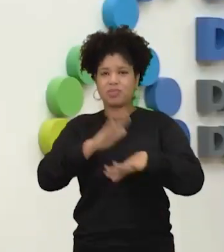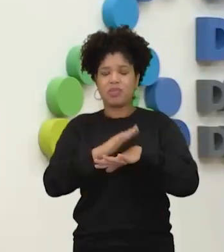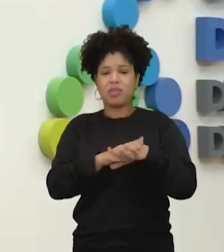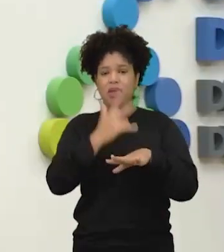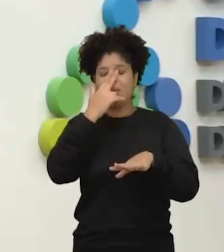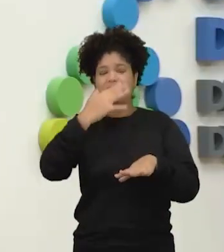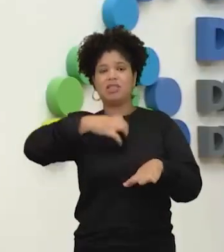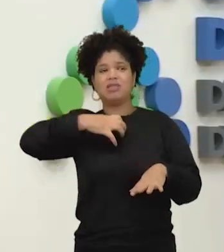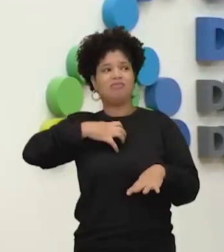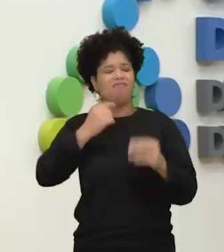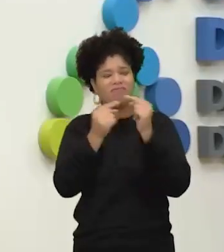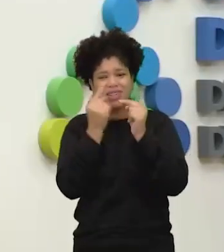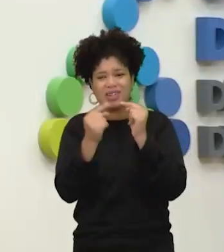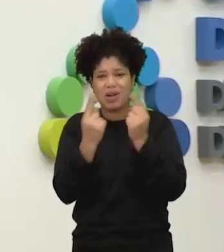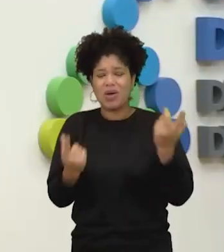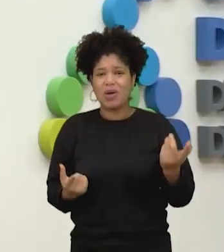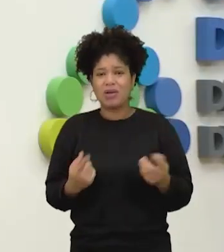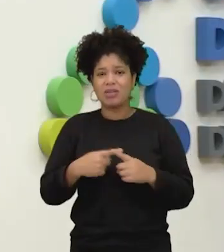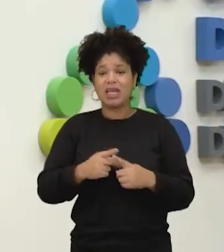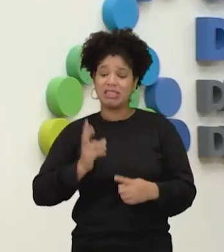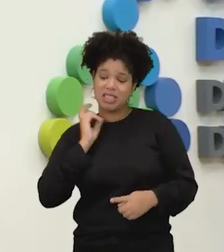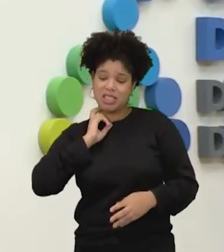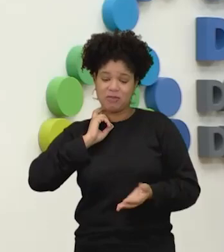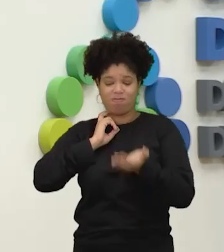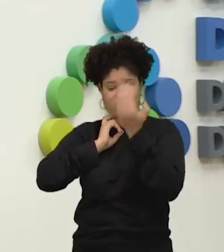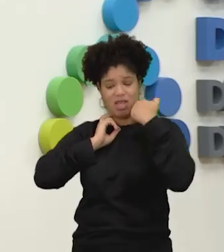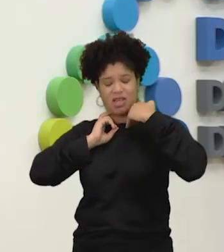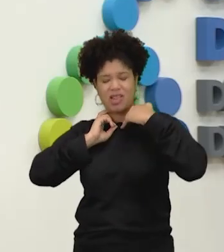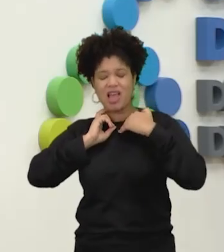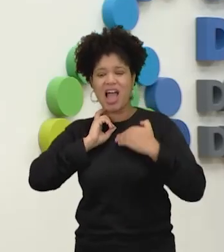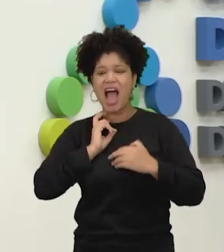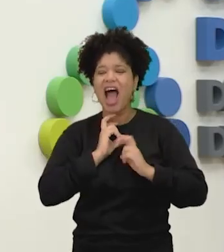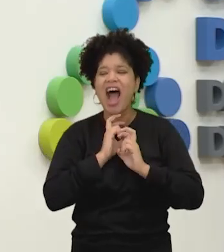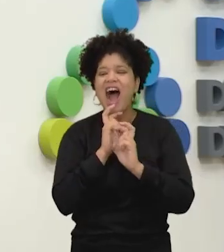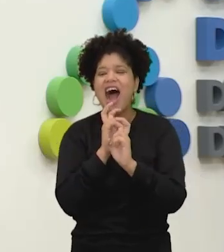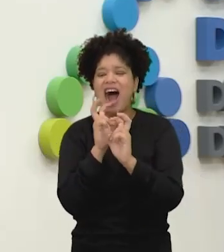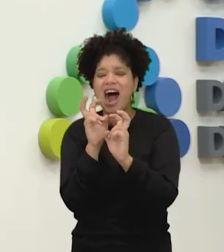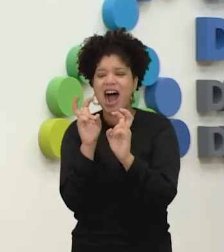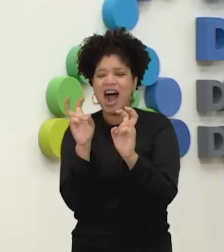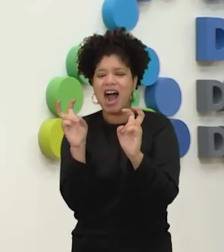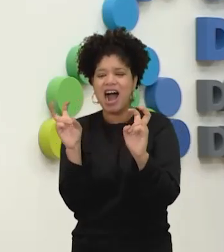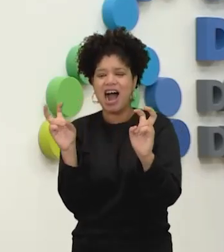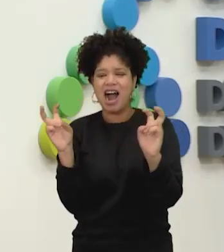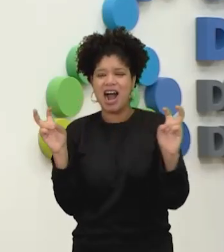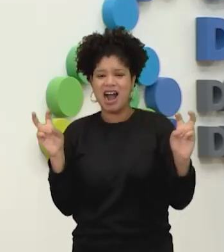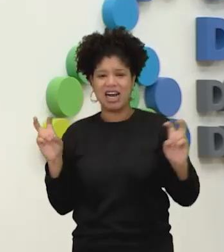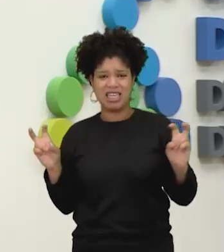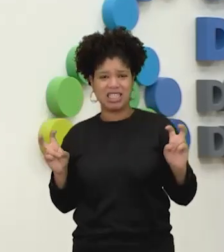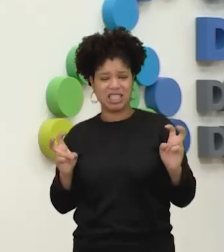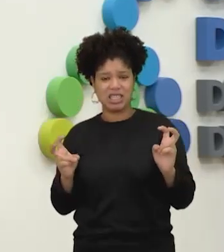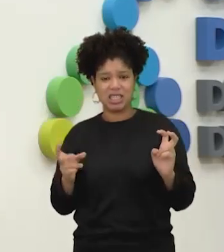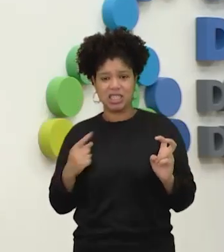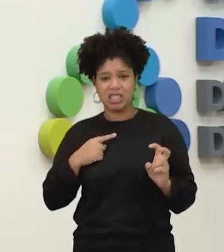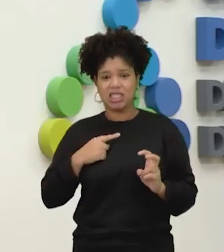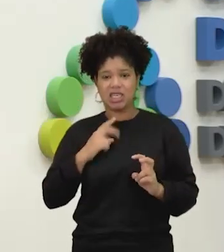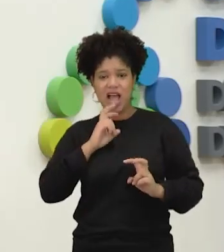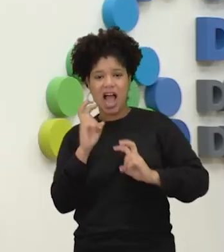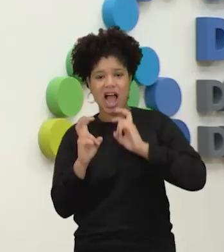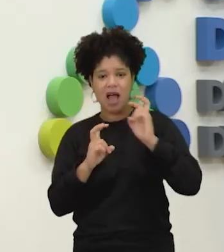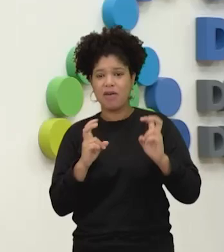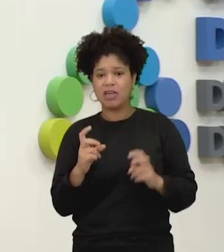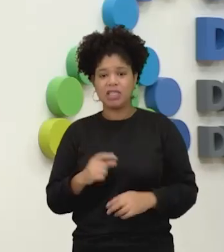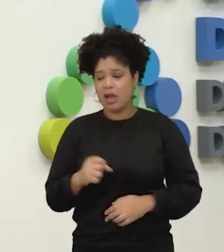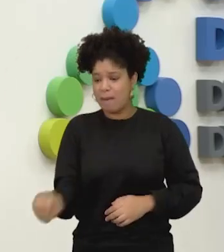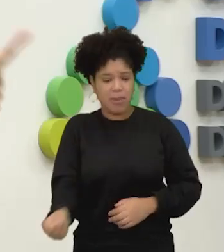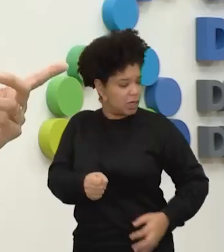não está legal. Tem um morcego gritando aqui na minha goela, que quer sair e não tá gritando aqui. Eu pego um